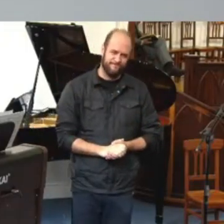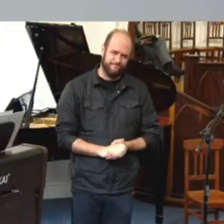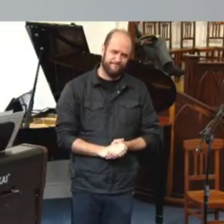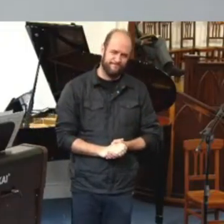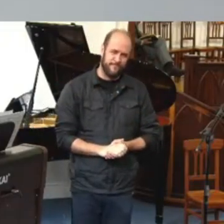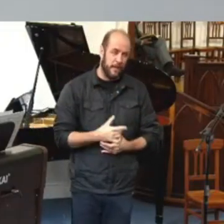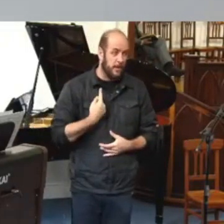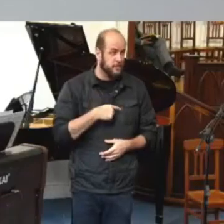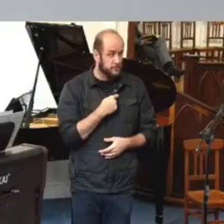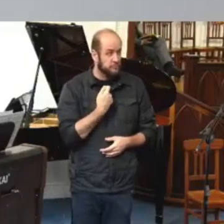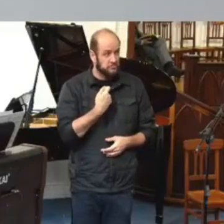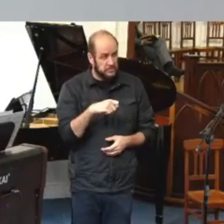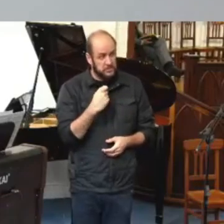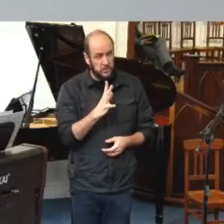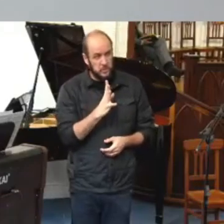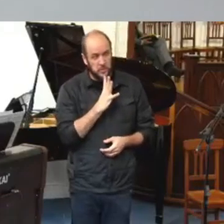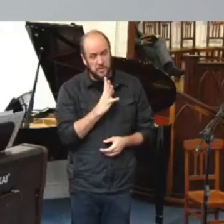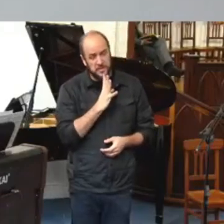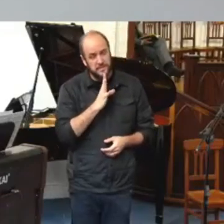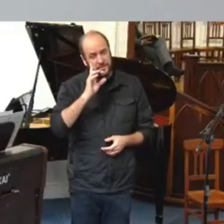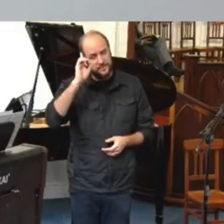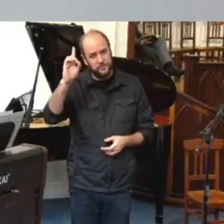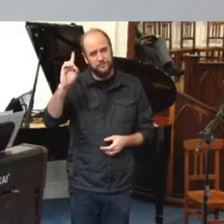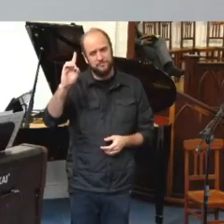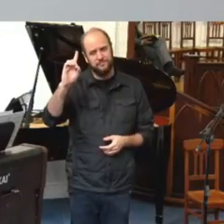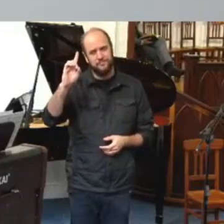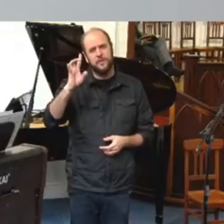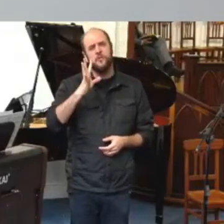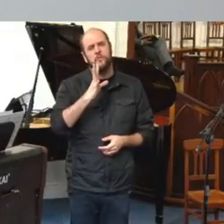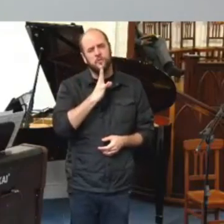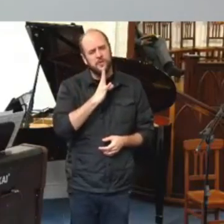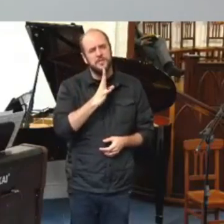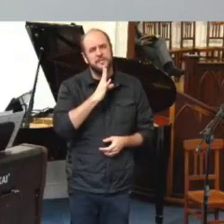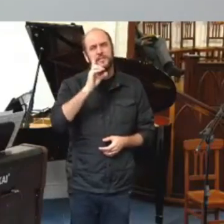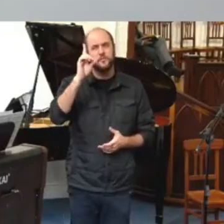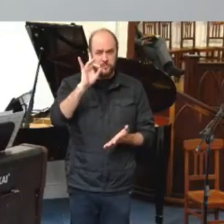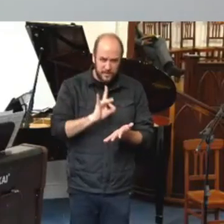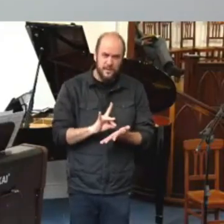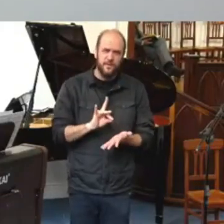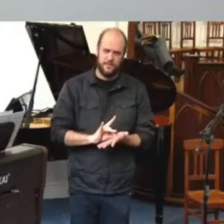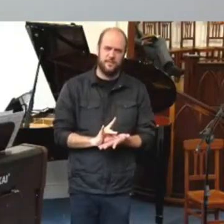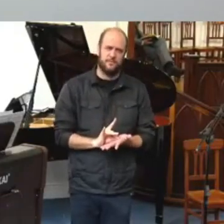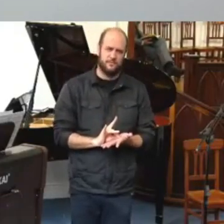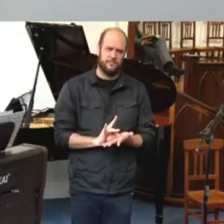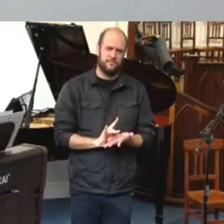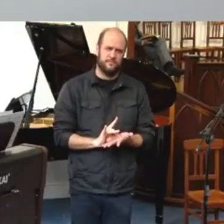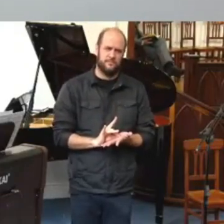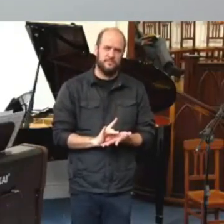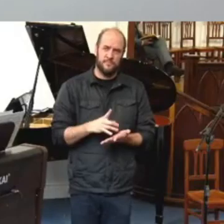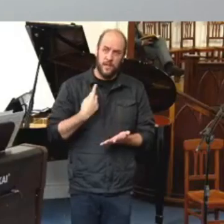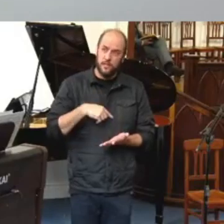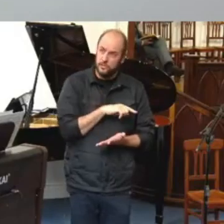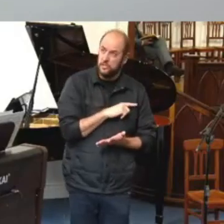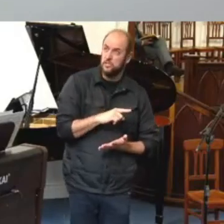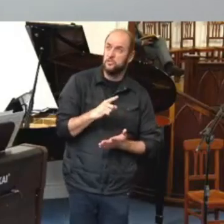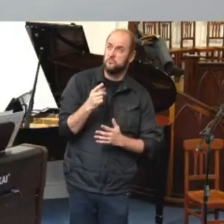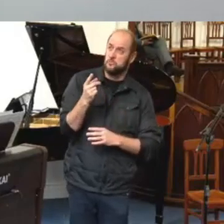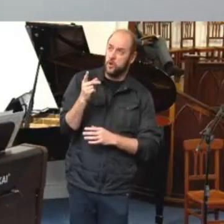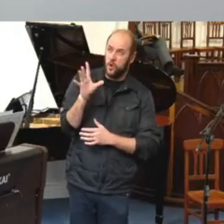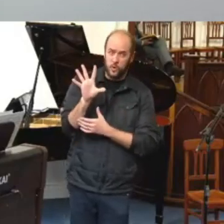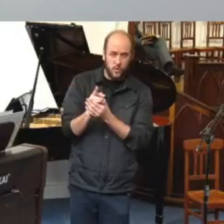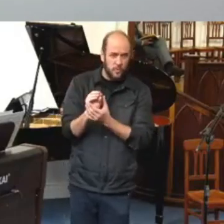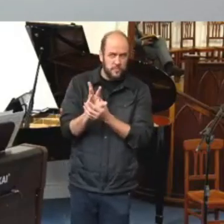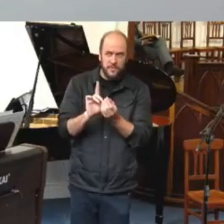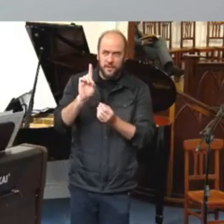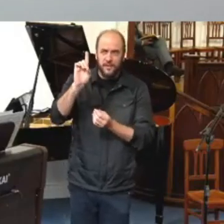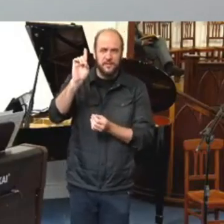Nós perecemos quando falta conhecimento. Então, nós precisamos conhecer. Onde nós conhecemos a Deus? Onde nós nos assemelhamos a Cristo no